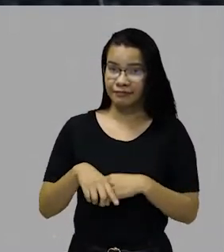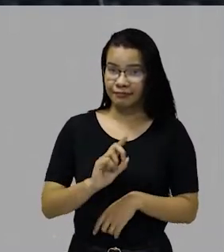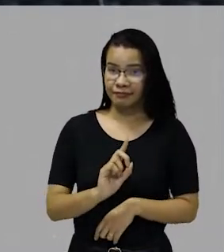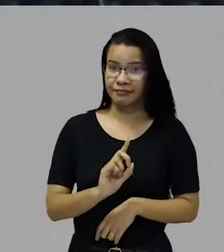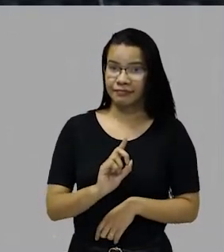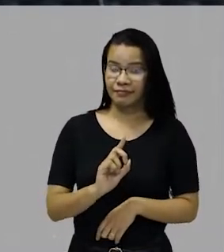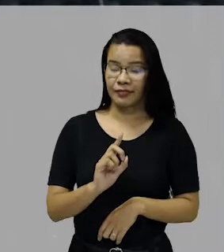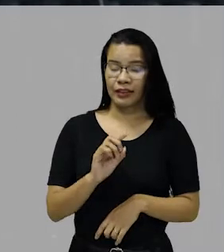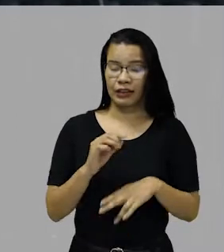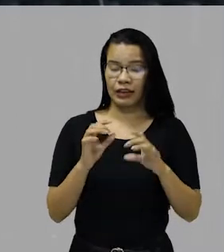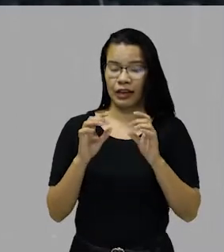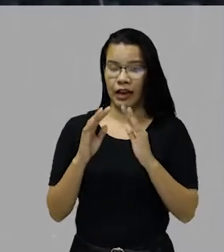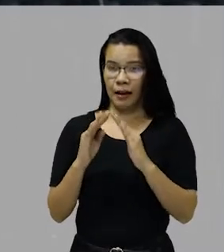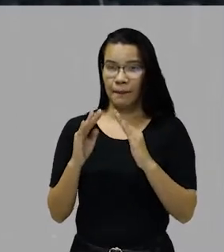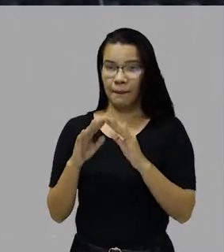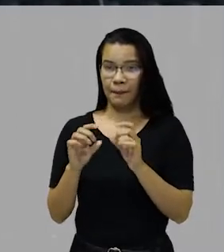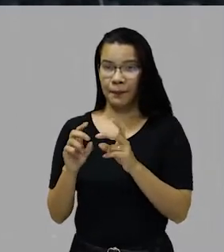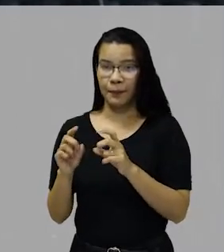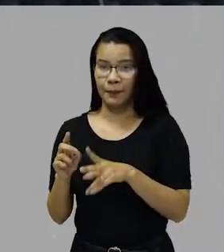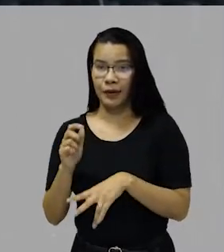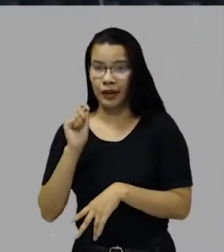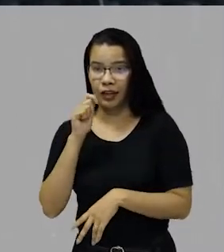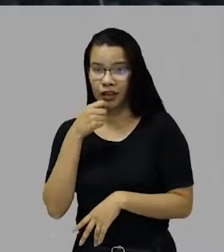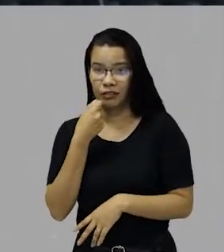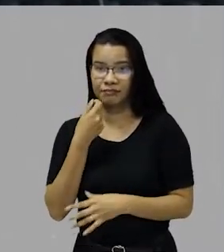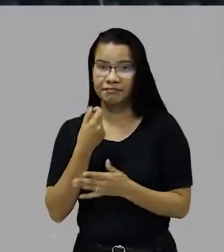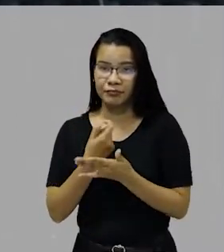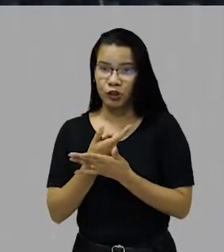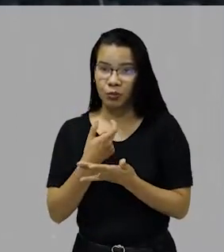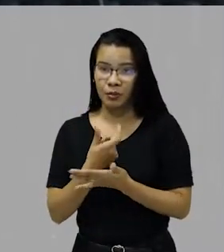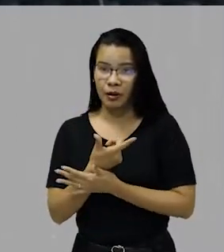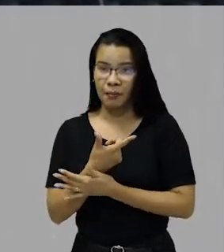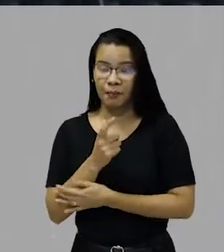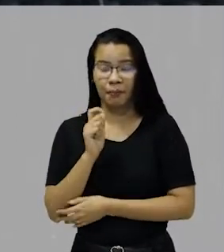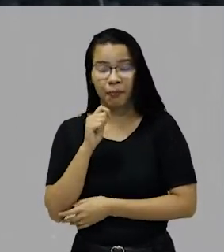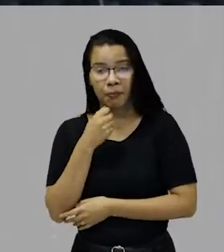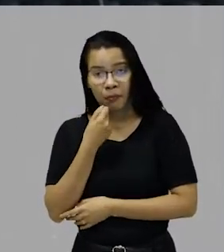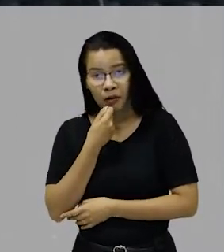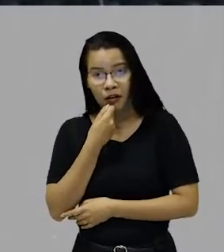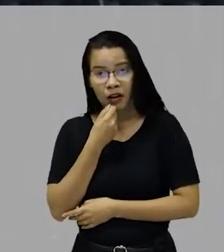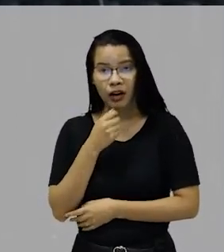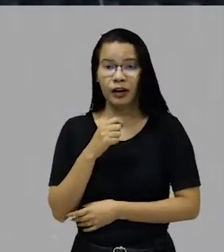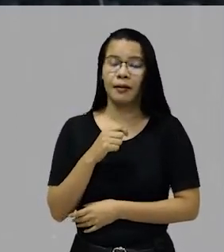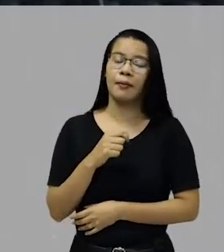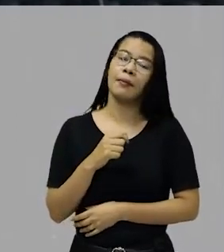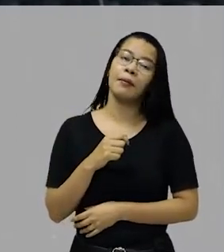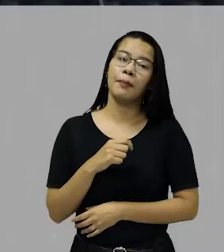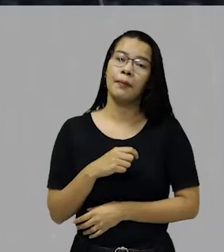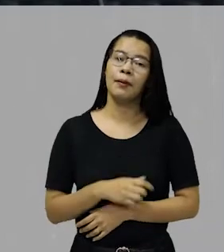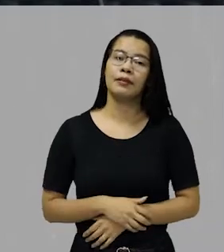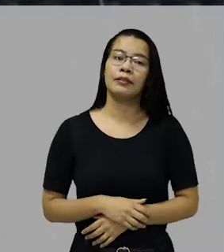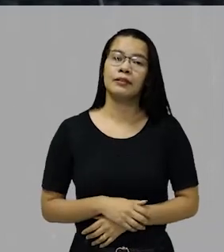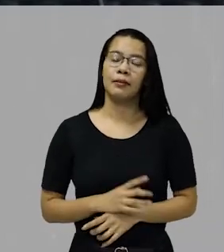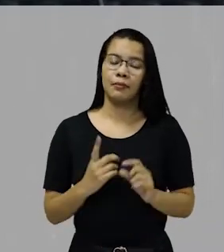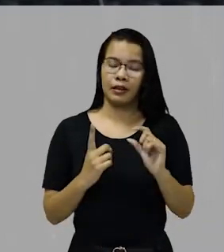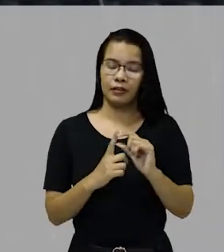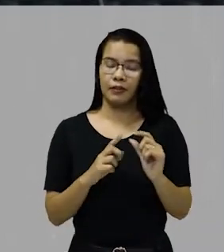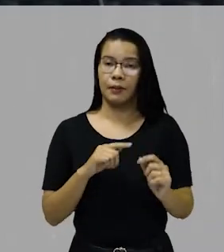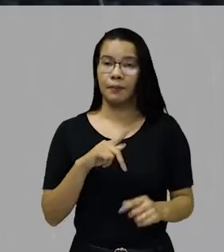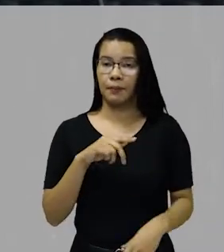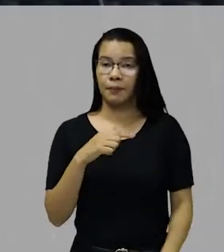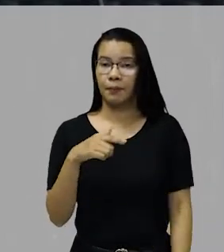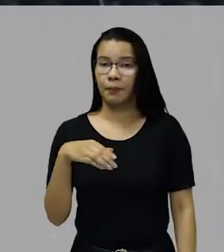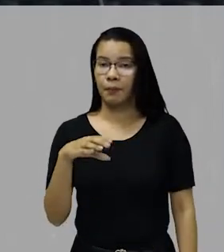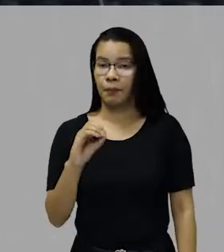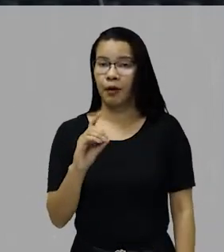à padaria e comprar pães, a palavra pão é um